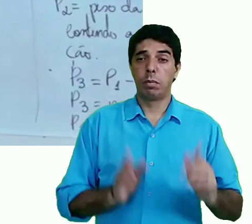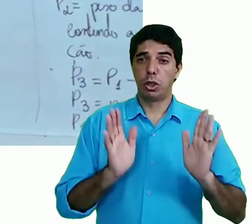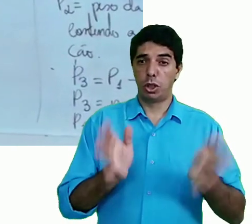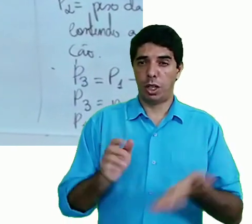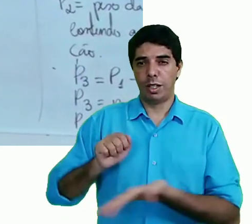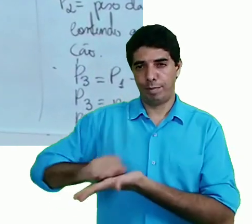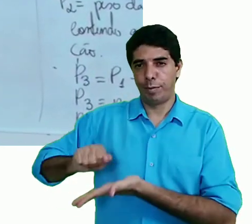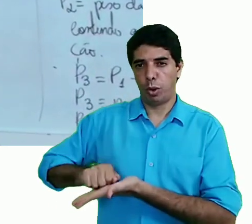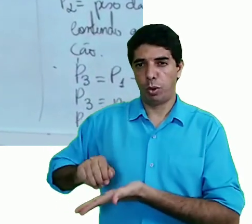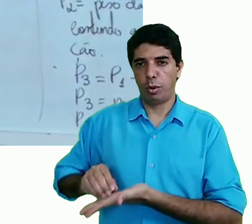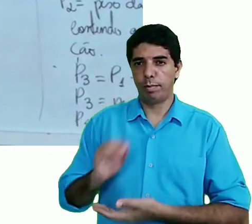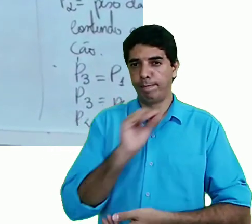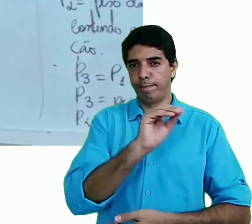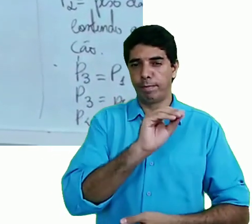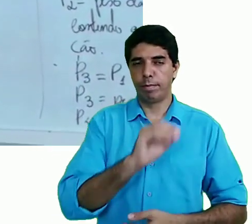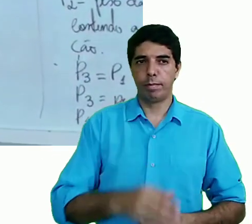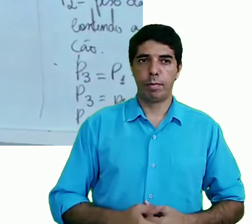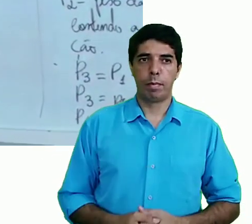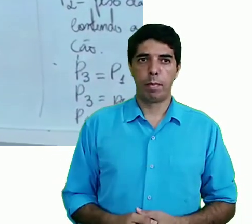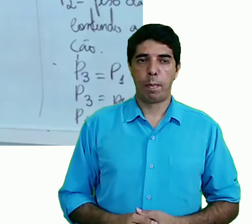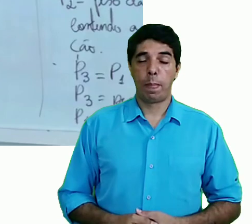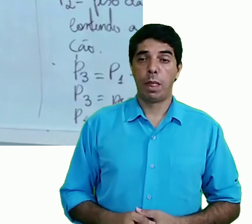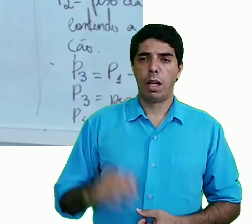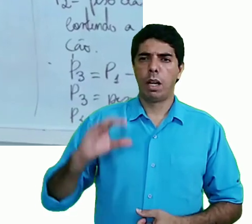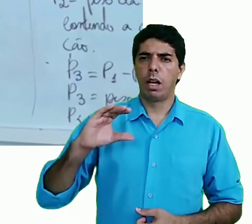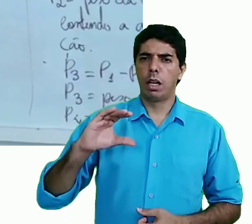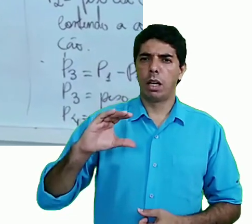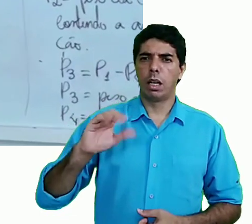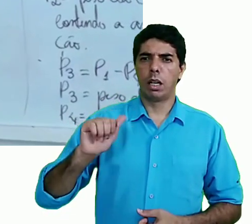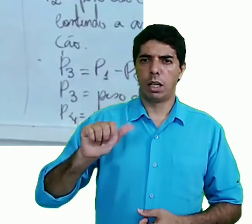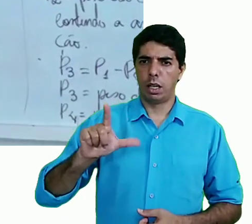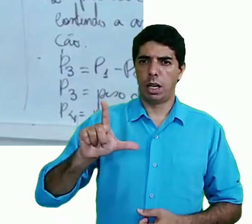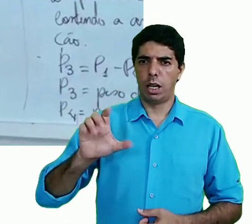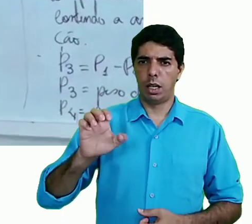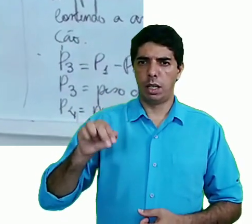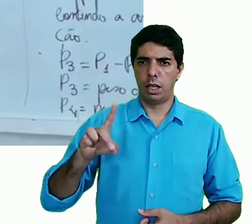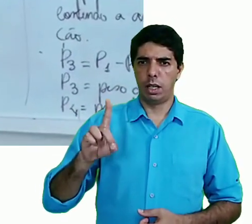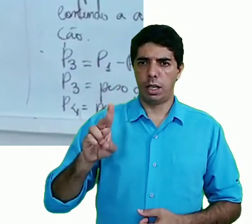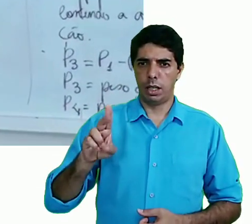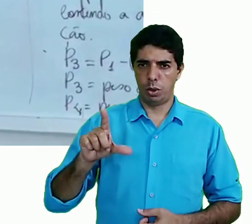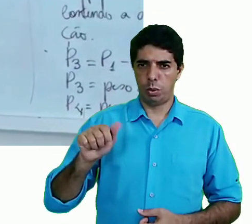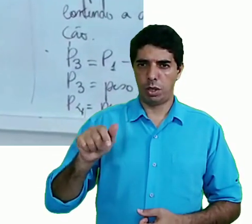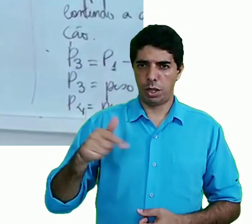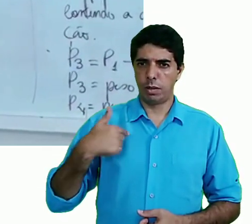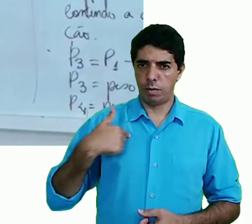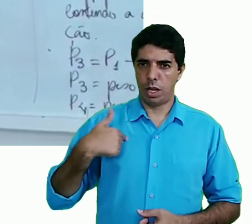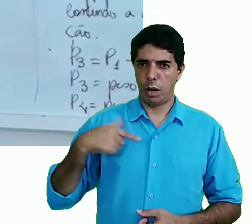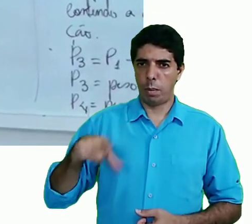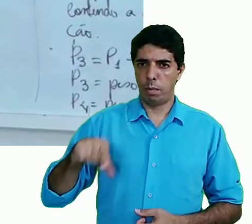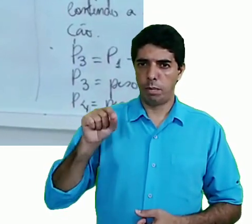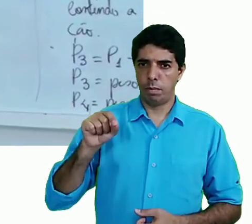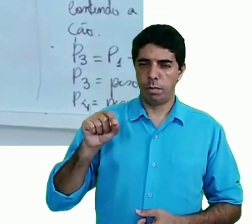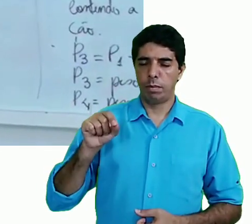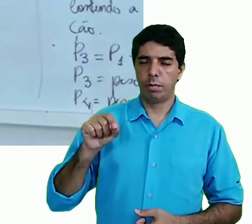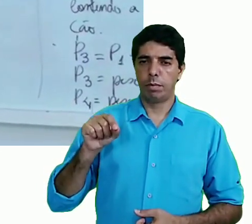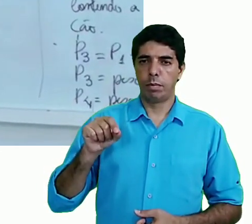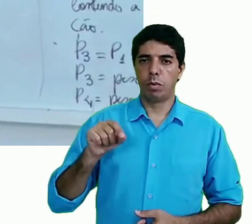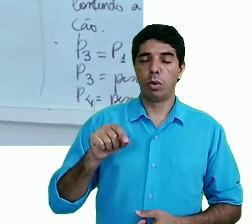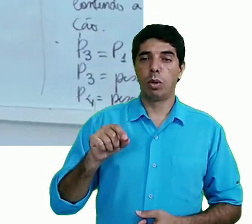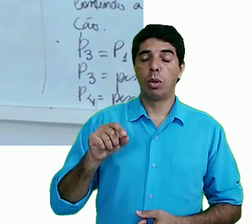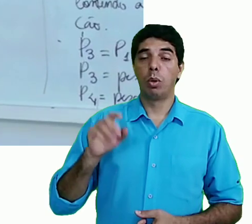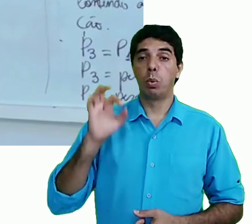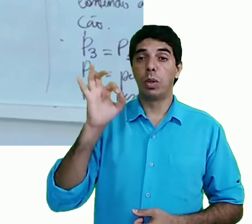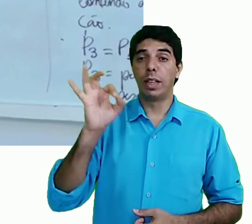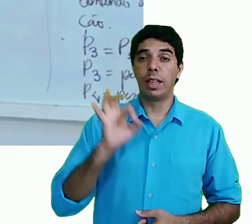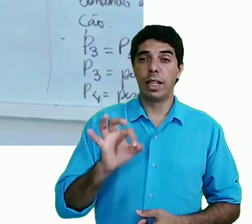vocês anotaram no caderno. Lembrando que, para a calêndula, que foi a espécie que eu utilizei, o